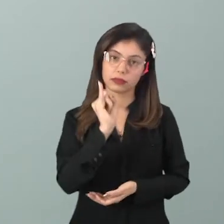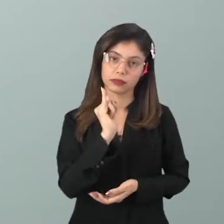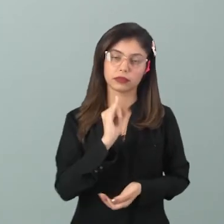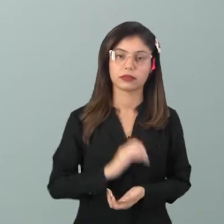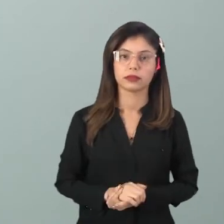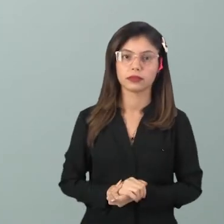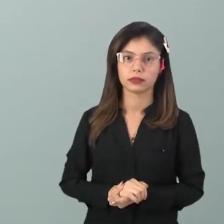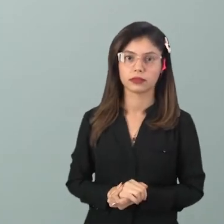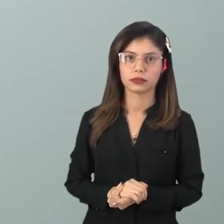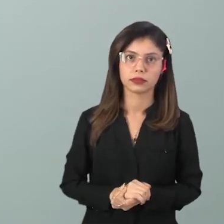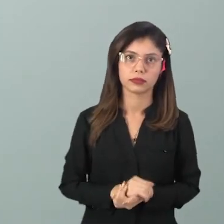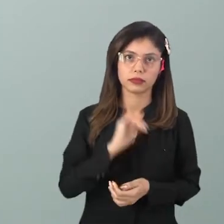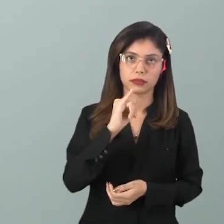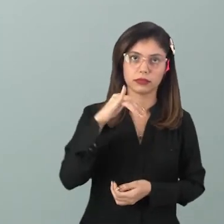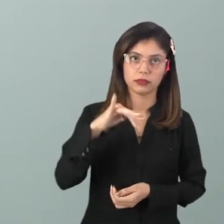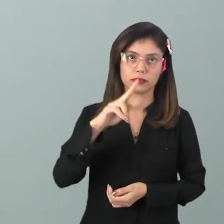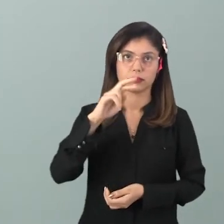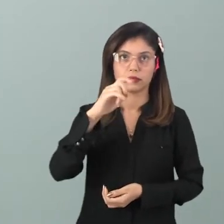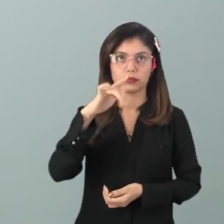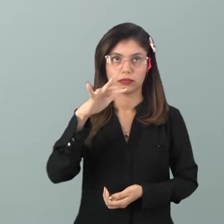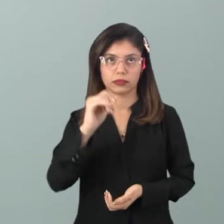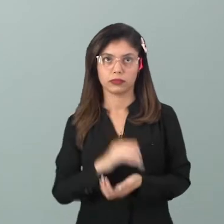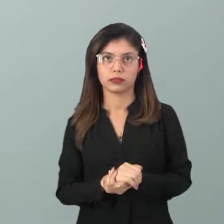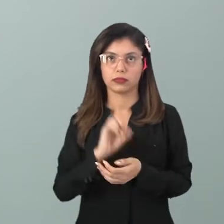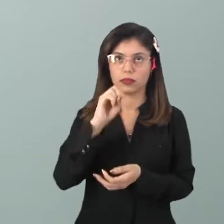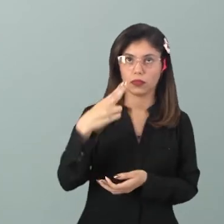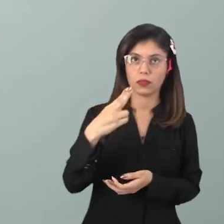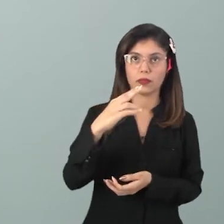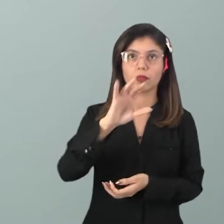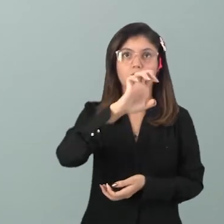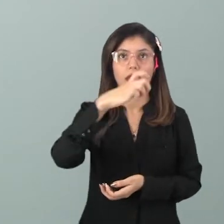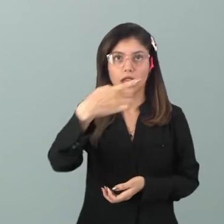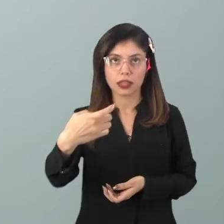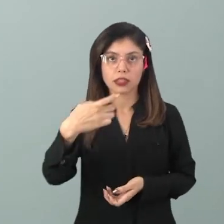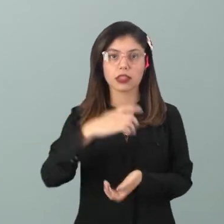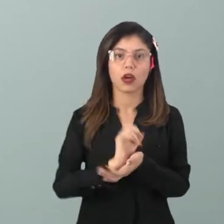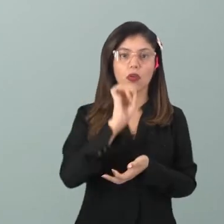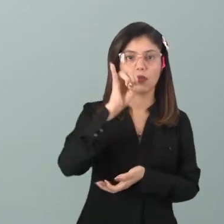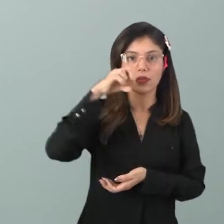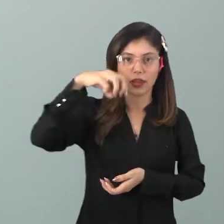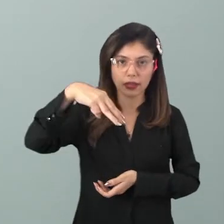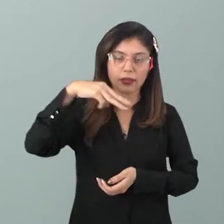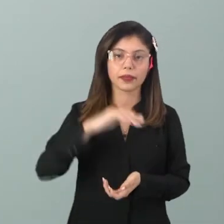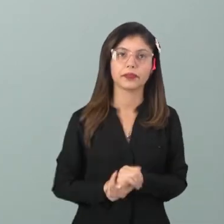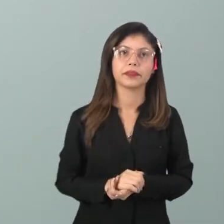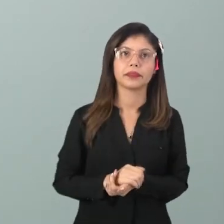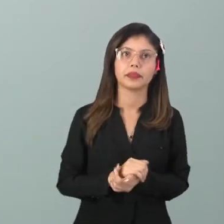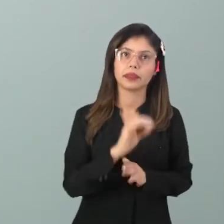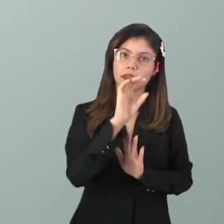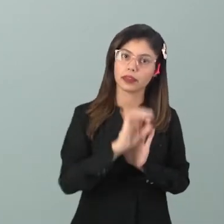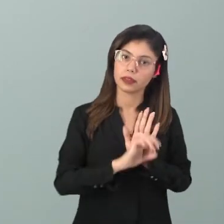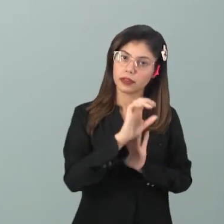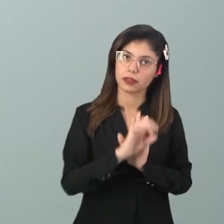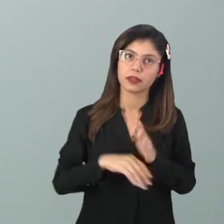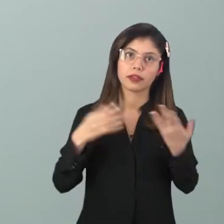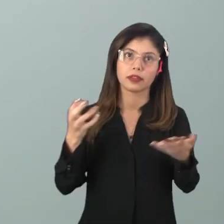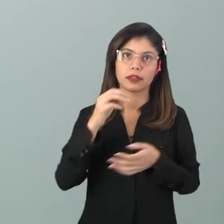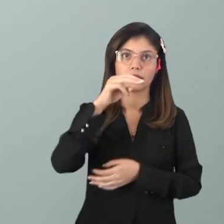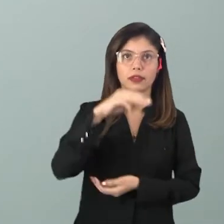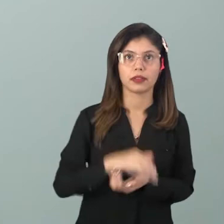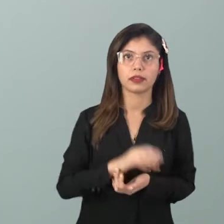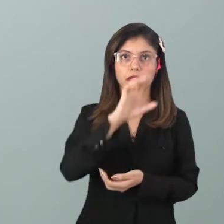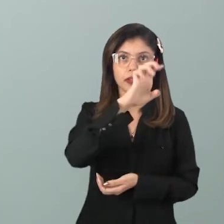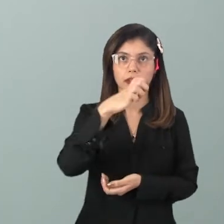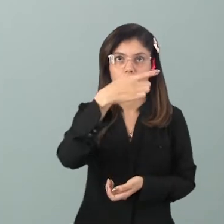trata da intertextualidade explícita ou da implícita. Como foi lido no conceito, a explícita ela traz